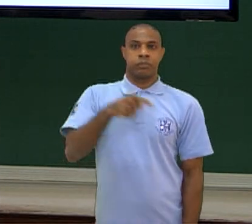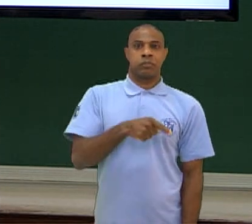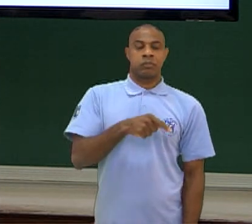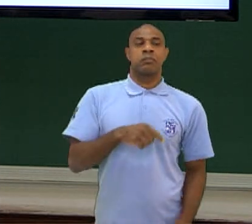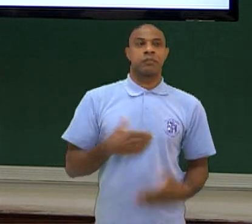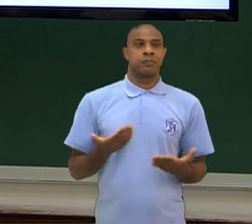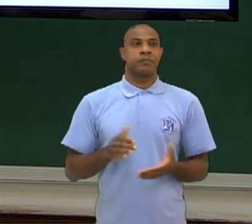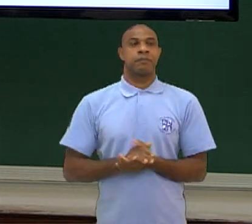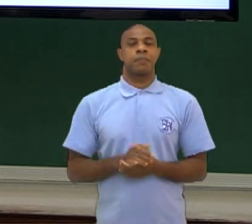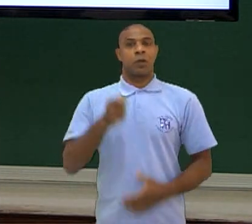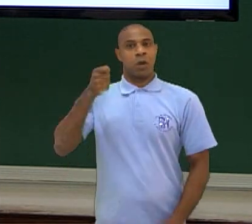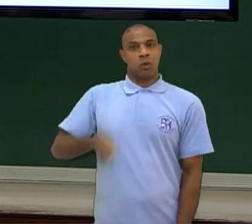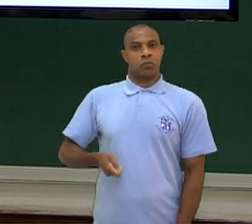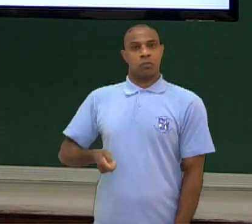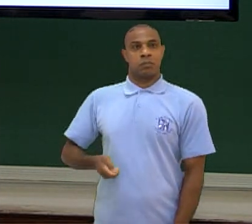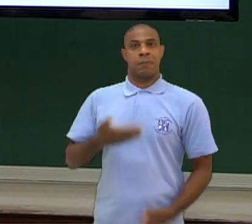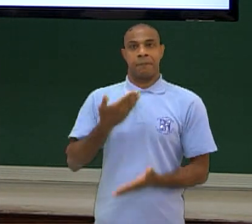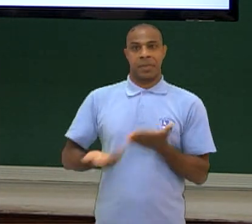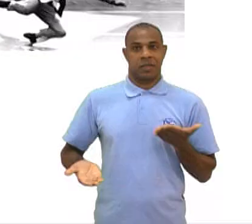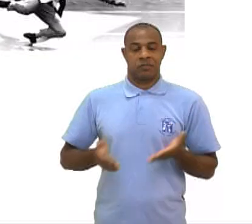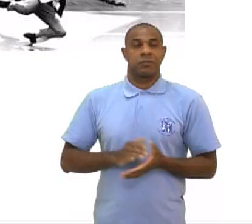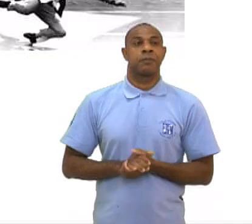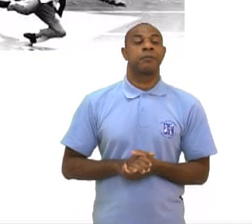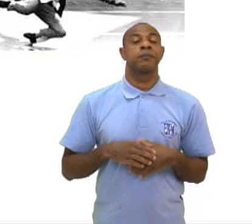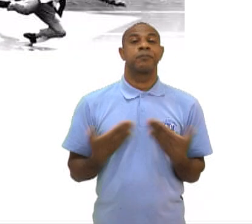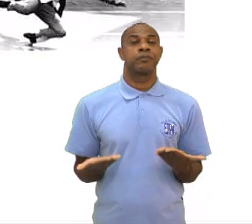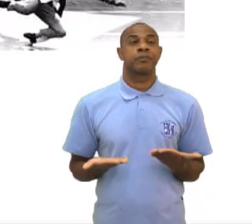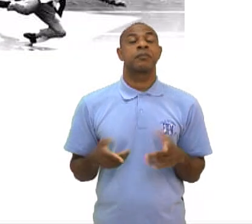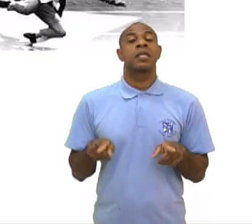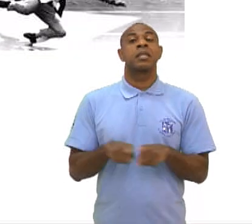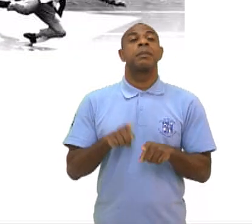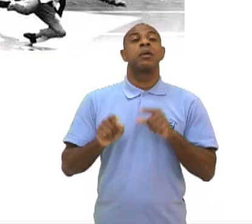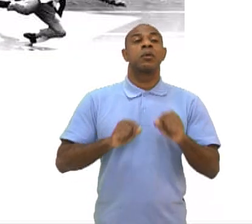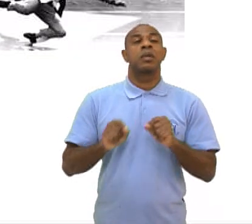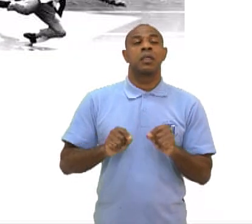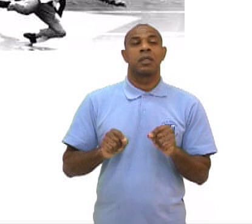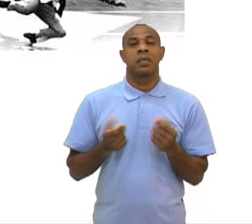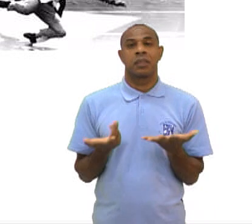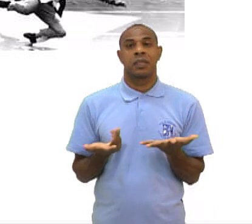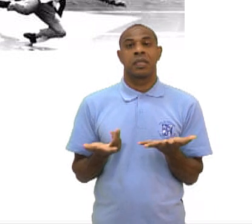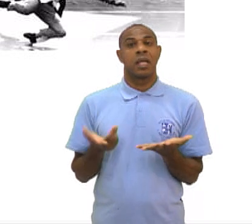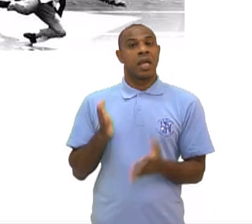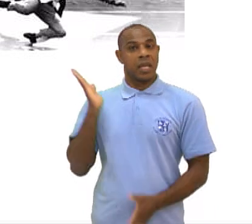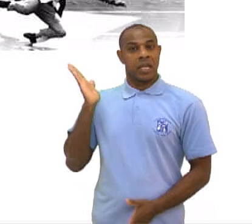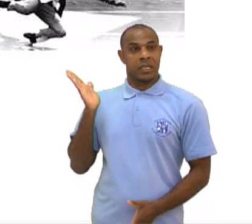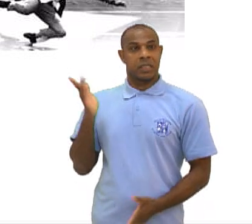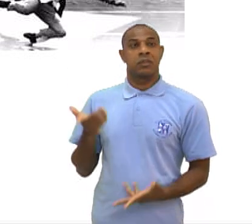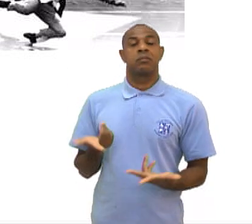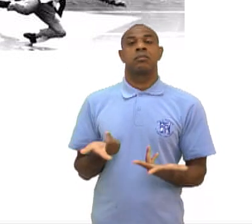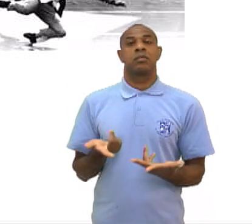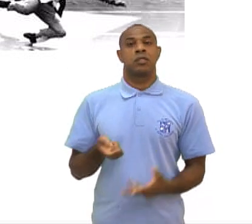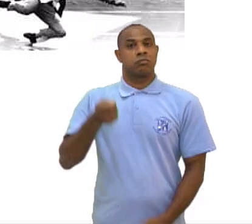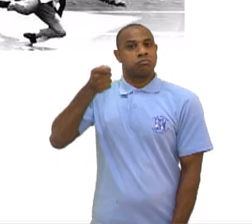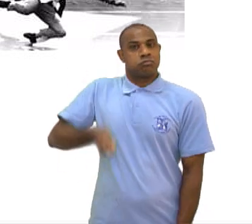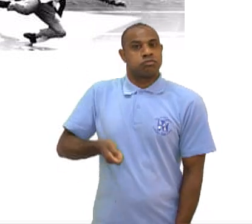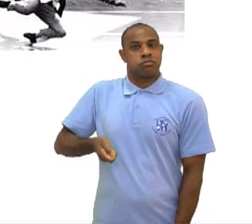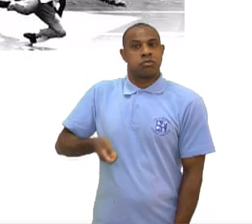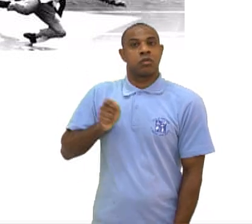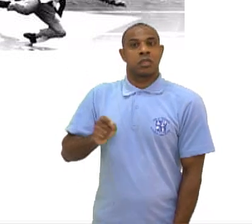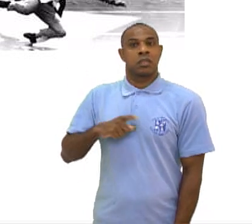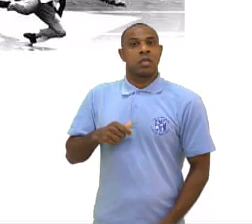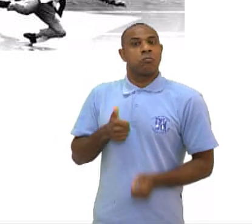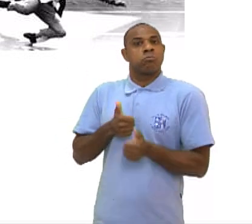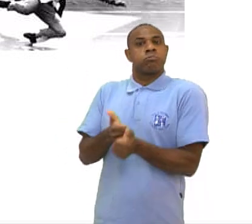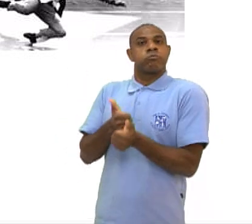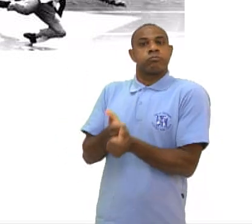autoritário. Então, além disso, também há nesse regime autoritário, uma